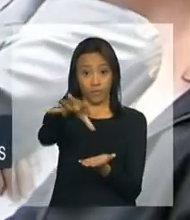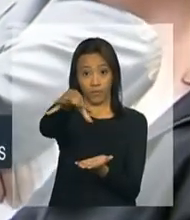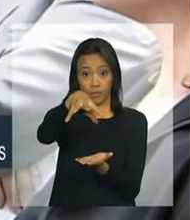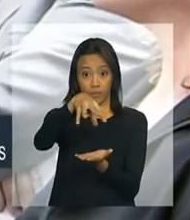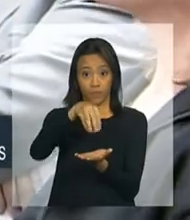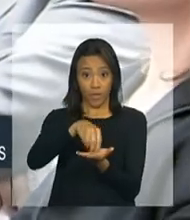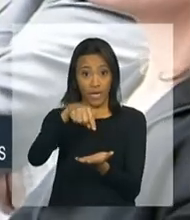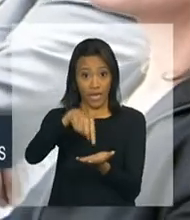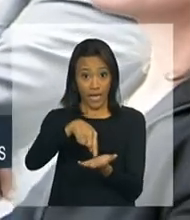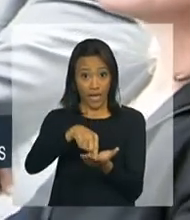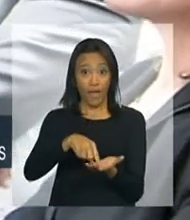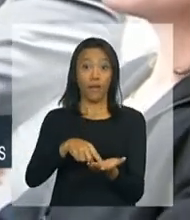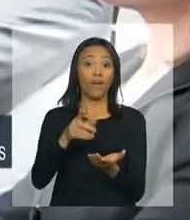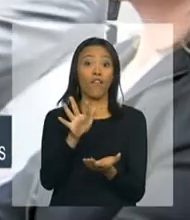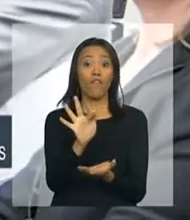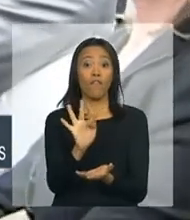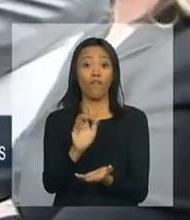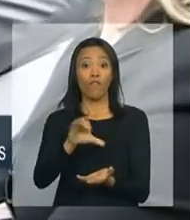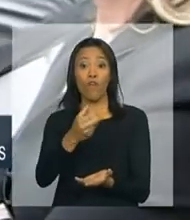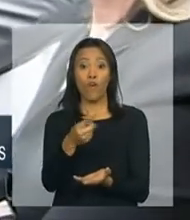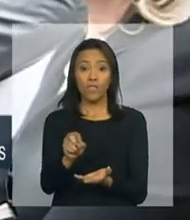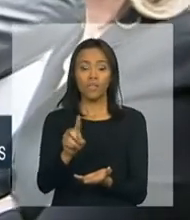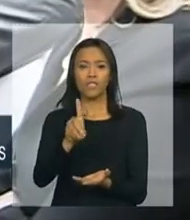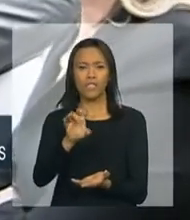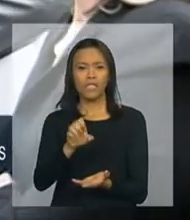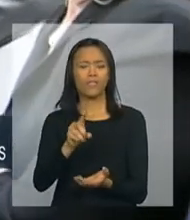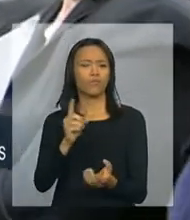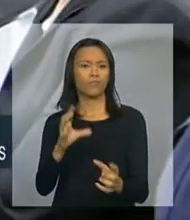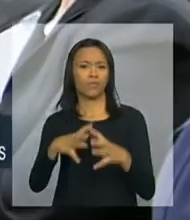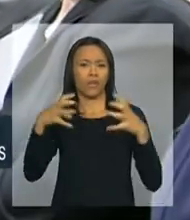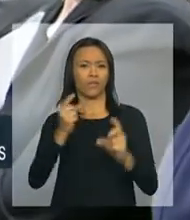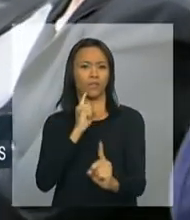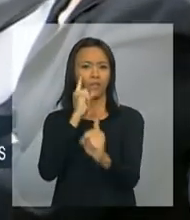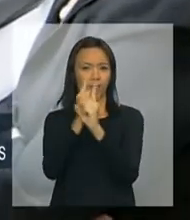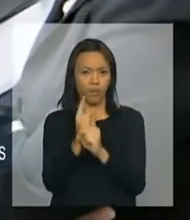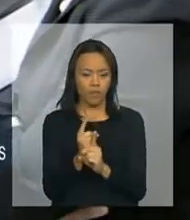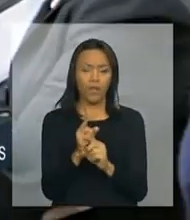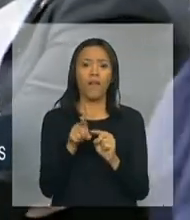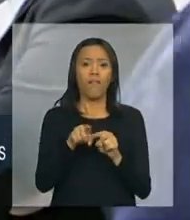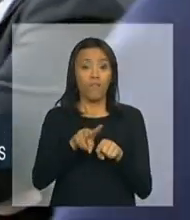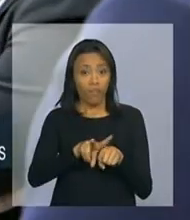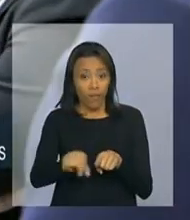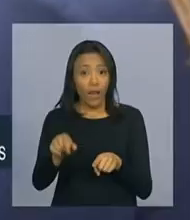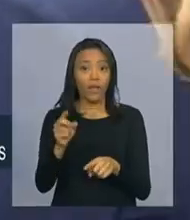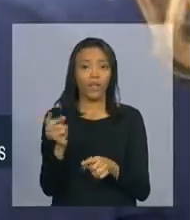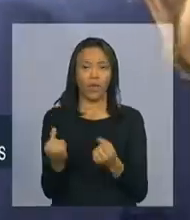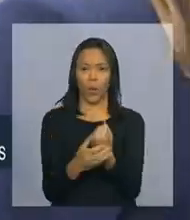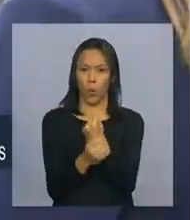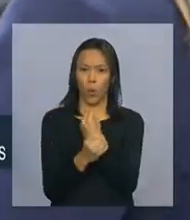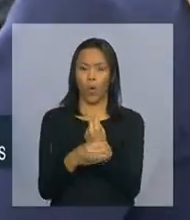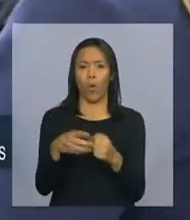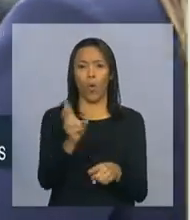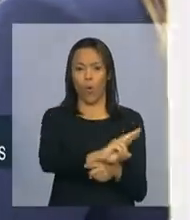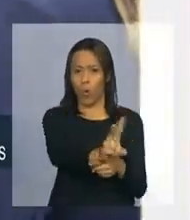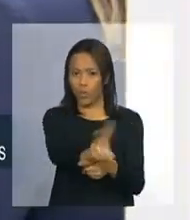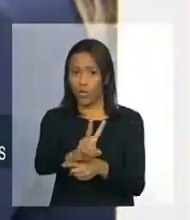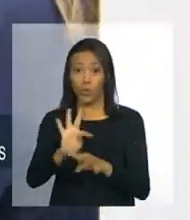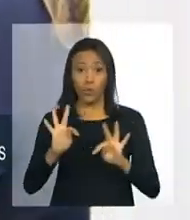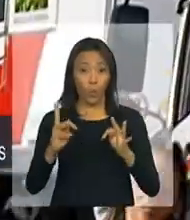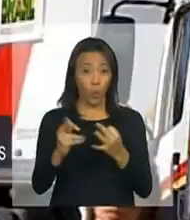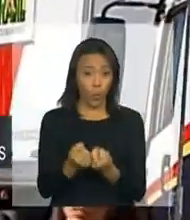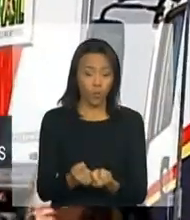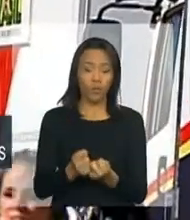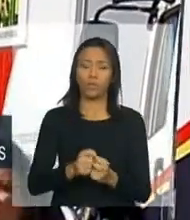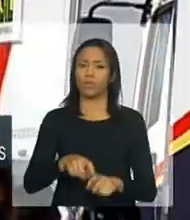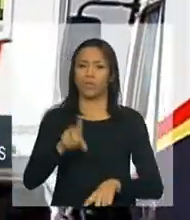forças de segurança dos grandes eventos vão gerir de forma integrada todo o sistema Tecnológico de